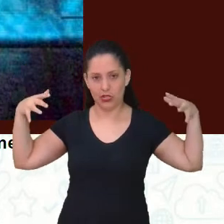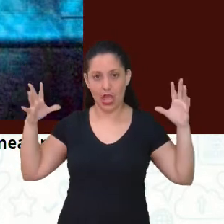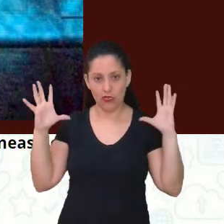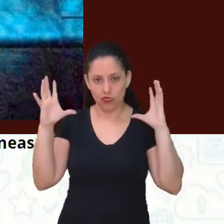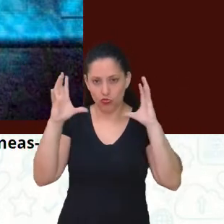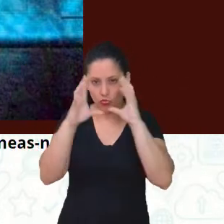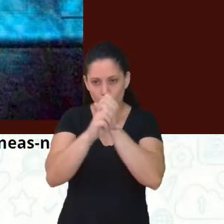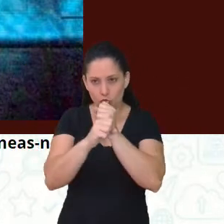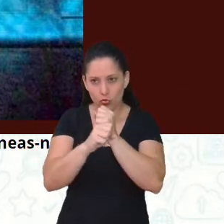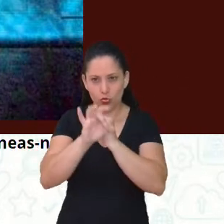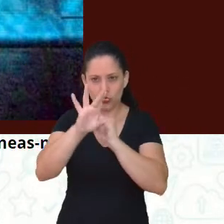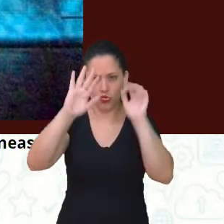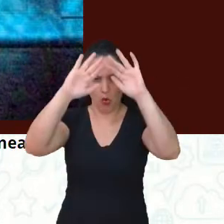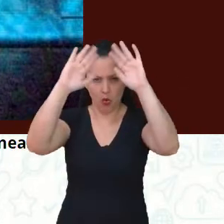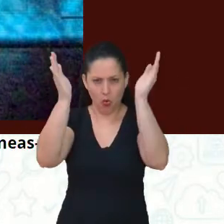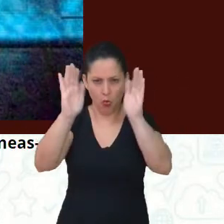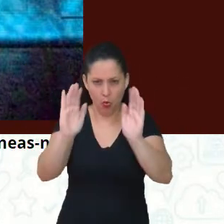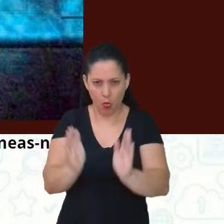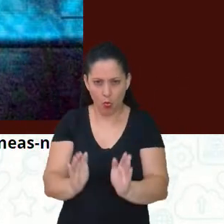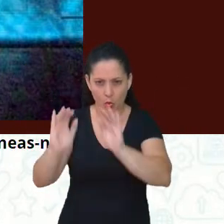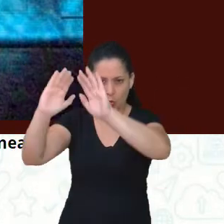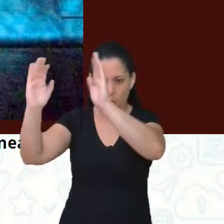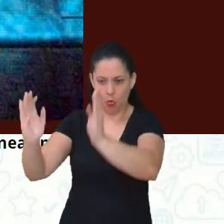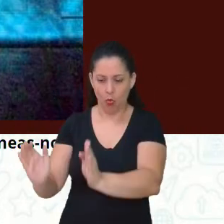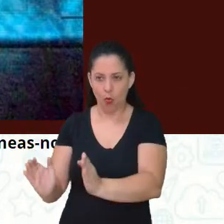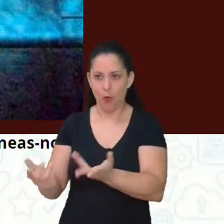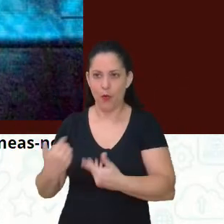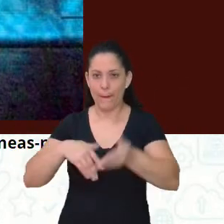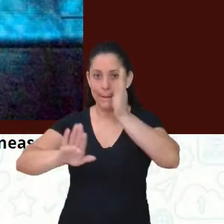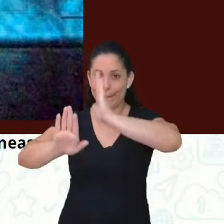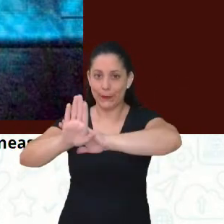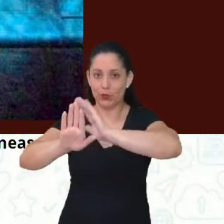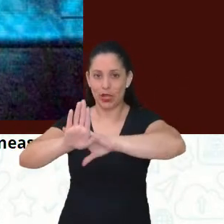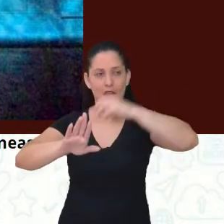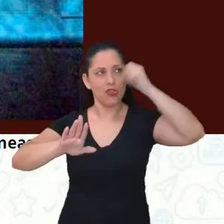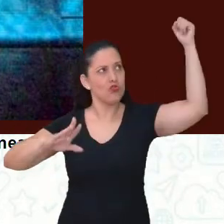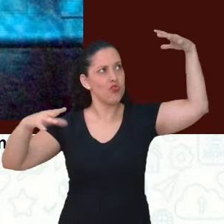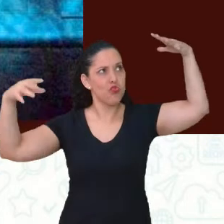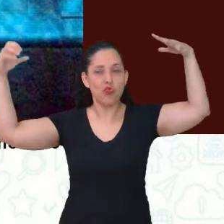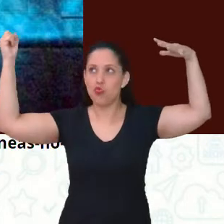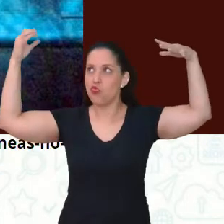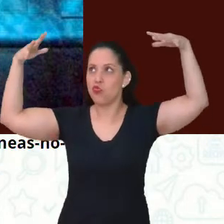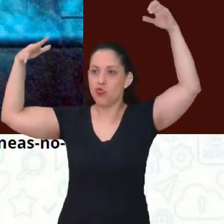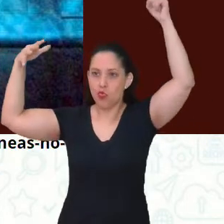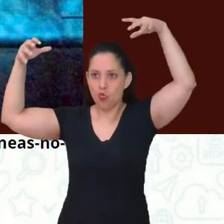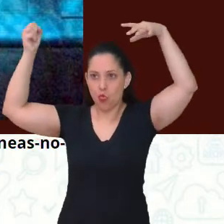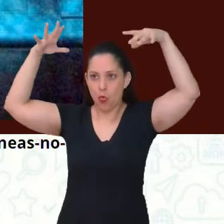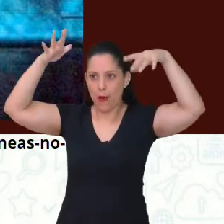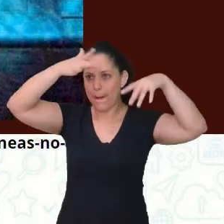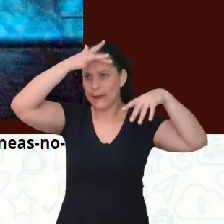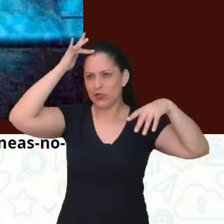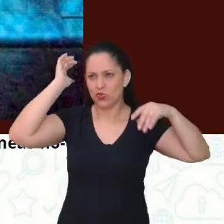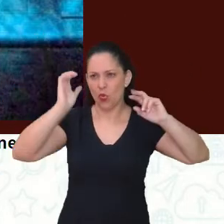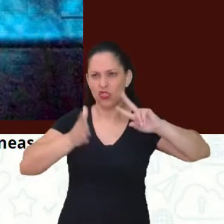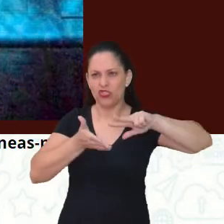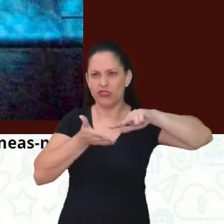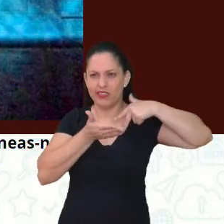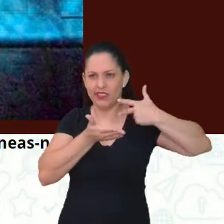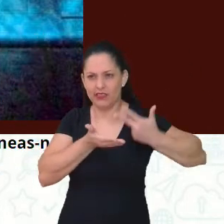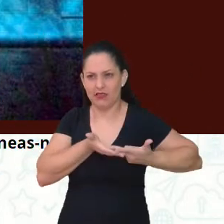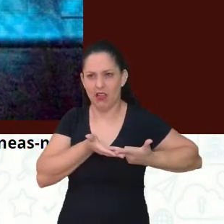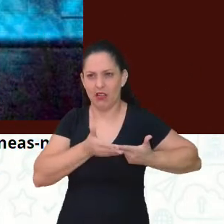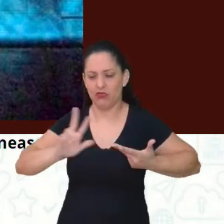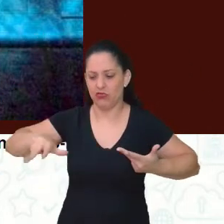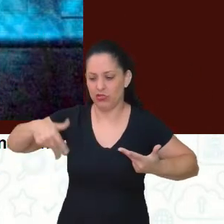deles, e o cenário ali com imagens projetadas, né, de pessoas deitadas em colchões ali, além de